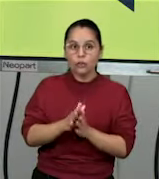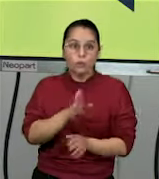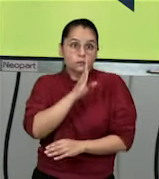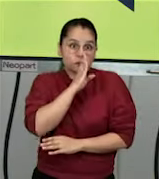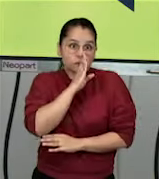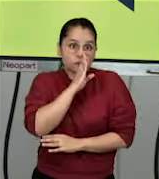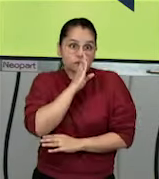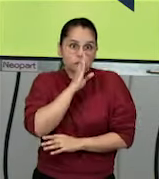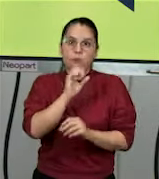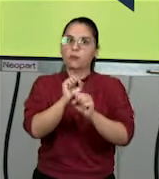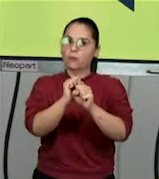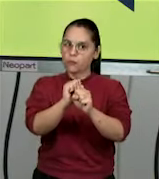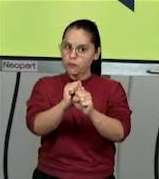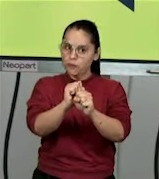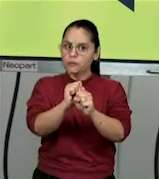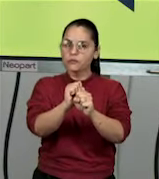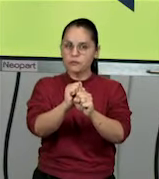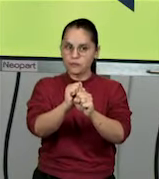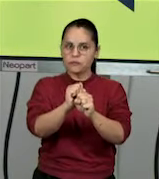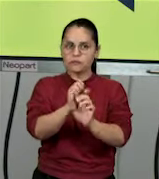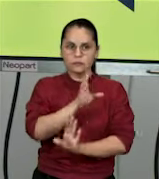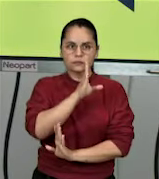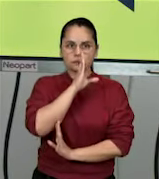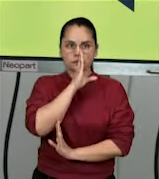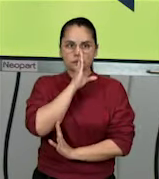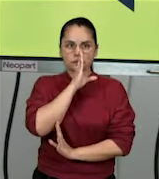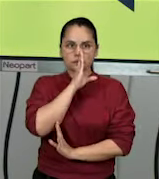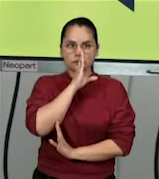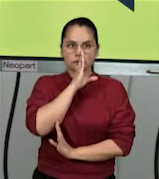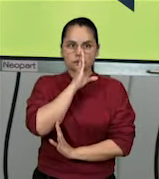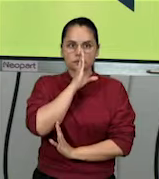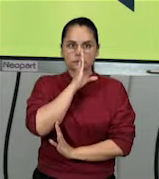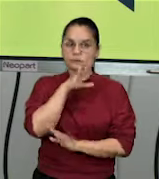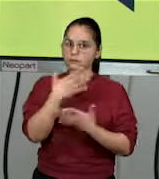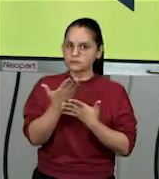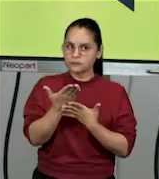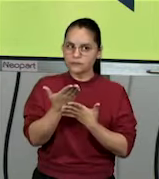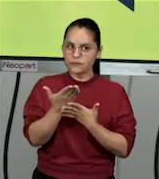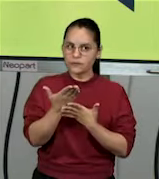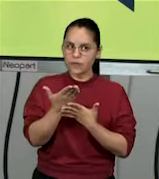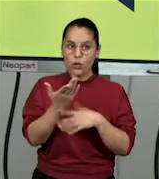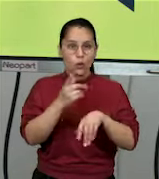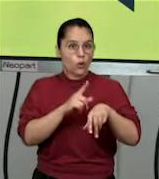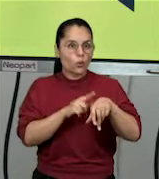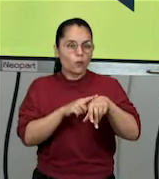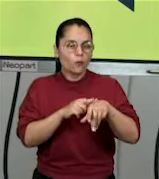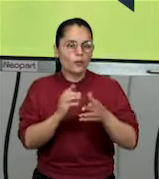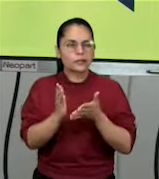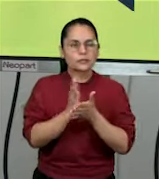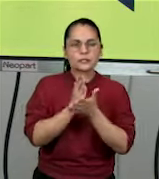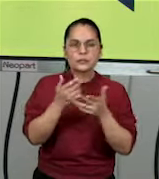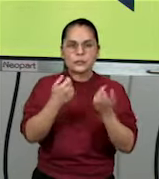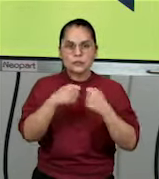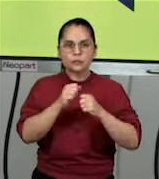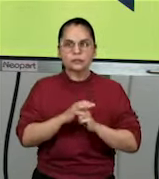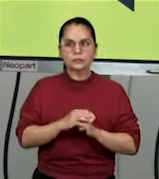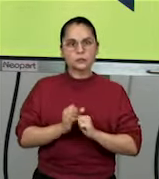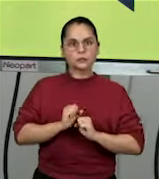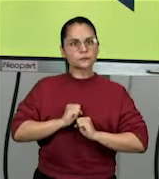na pausa, um momento que eu preciso ficar calado, um momento que eu preciso, de repente, causar uma